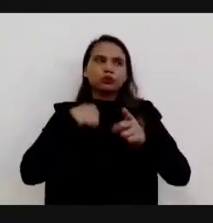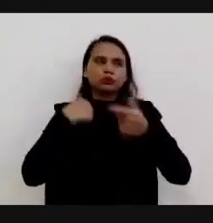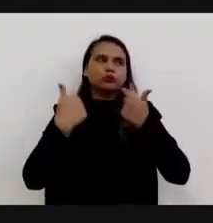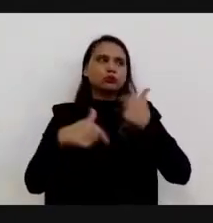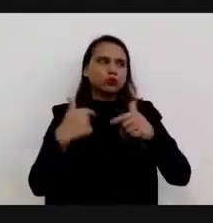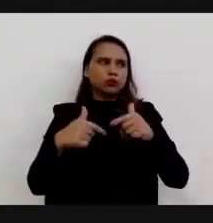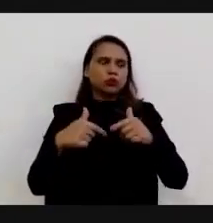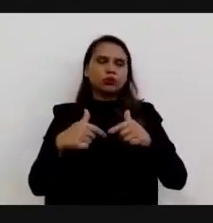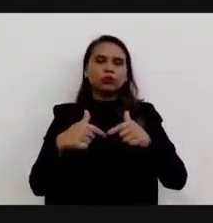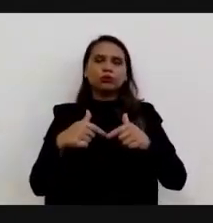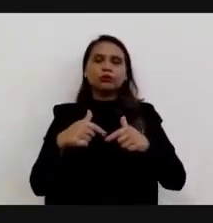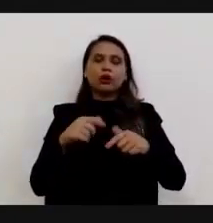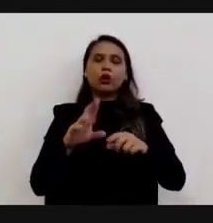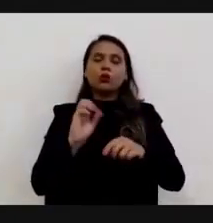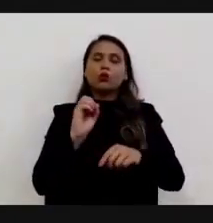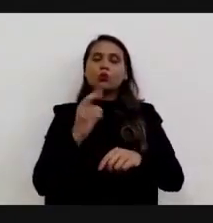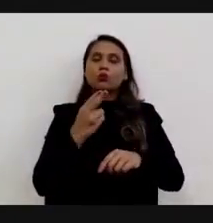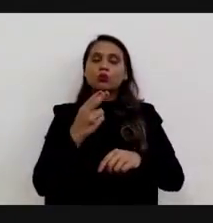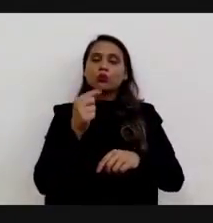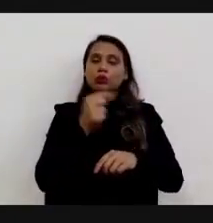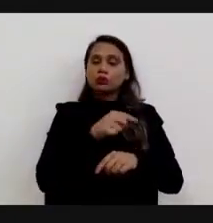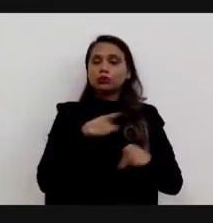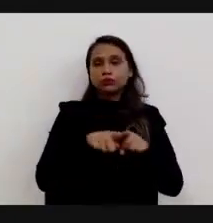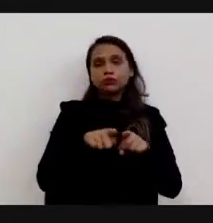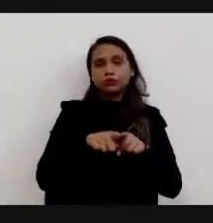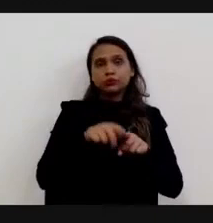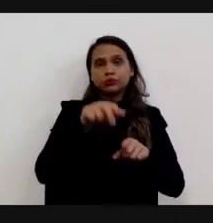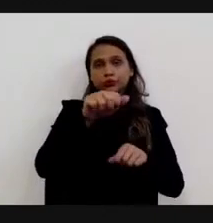ou até mesmo a questão dos Yanomamis,